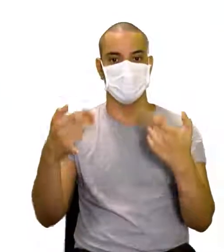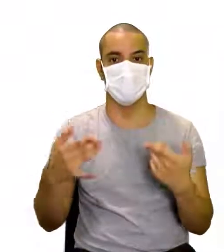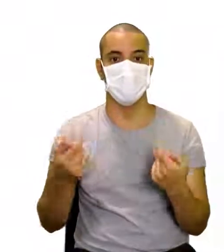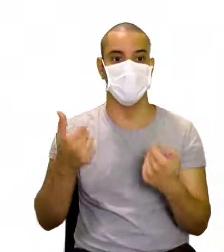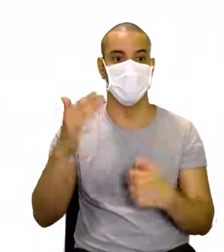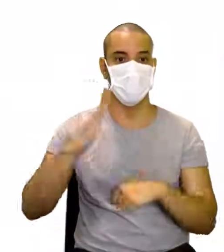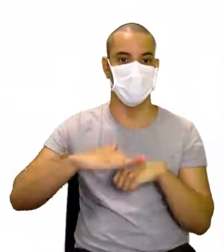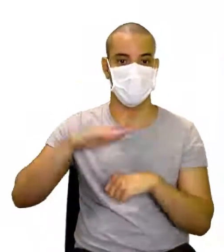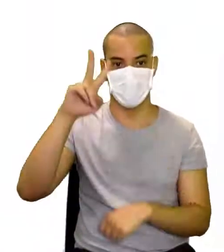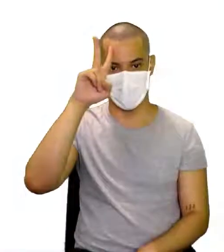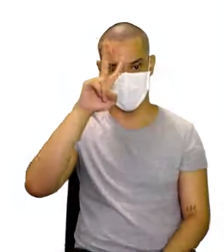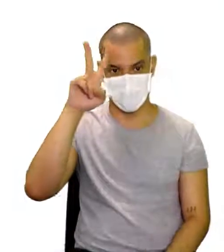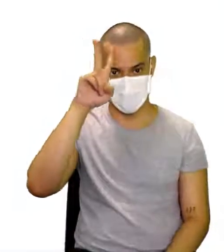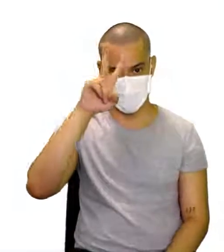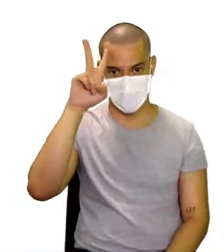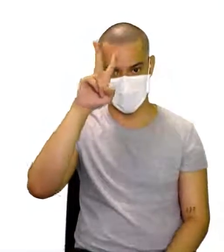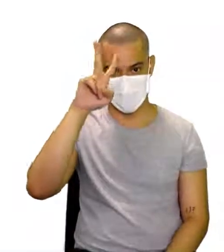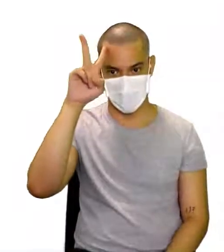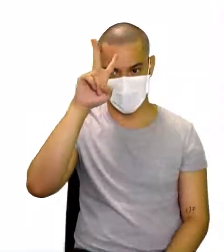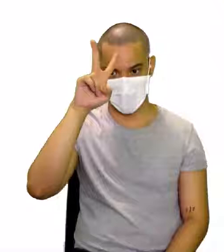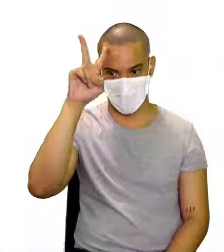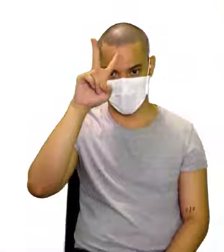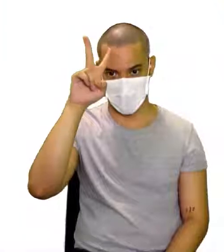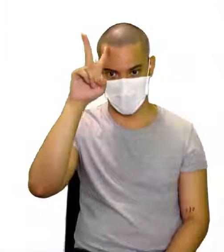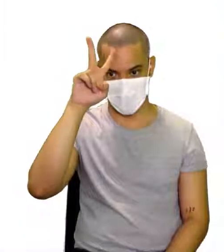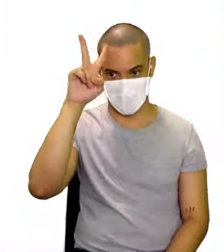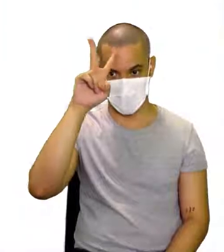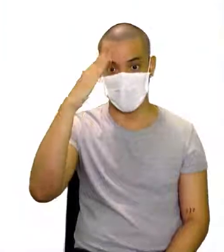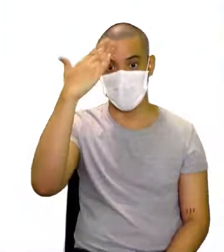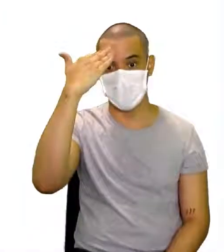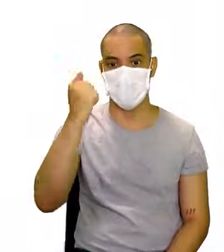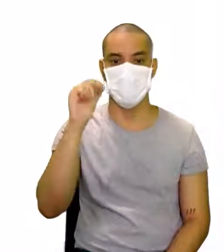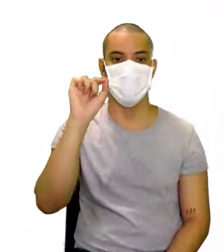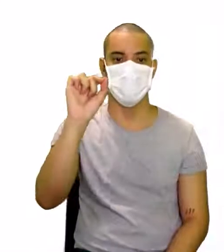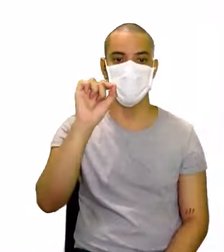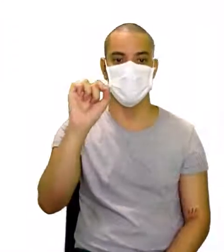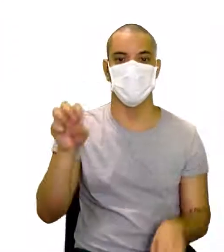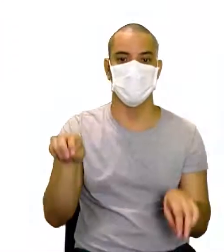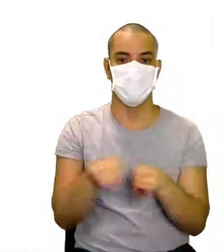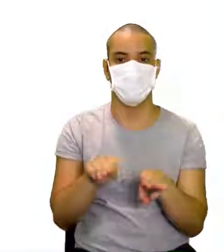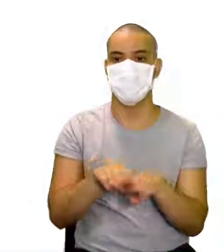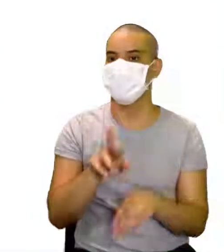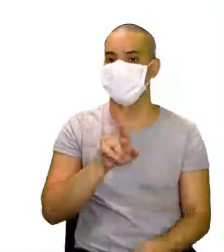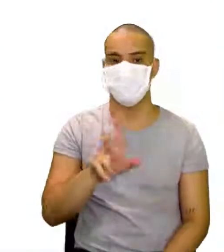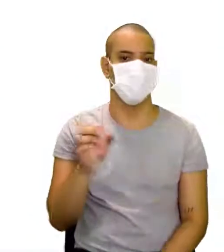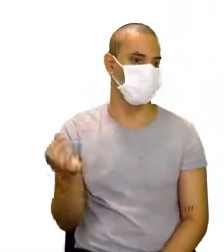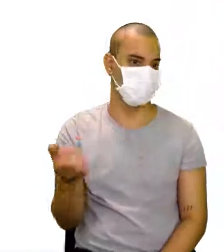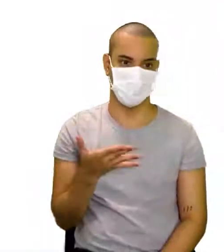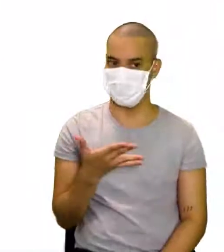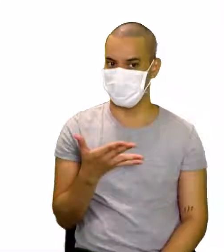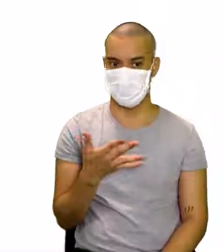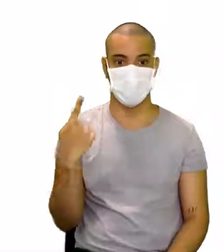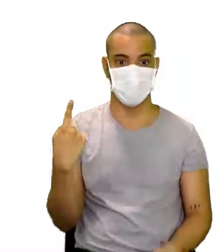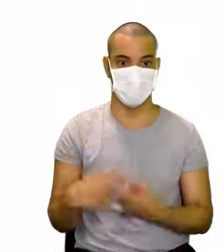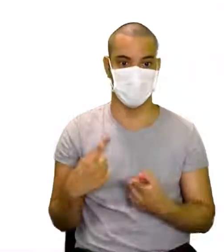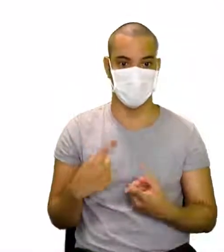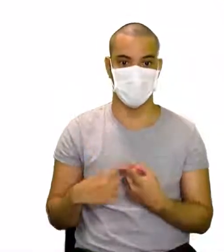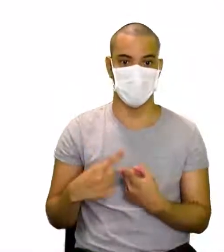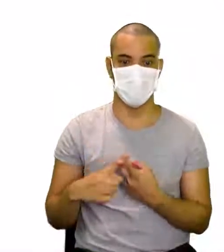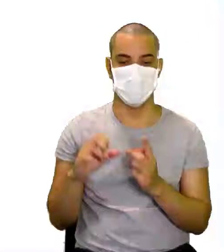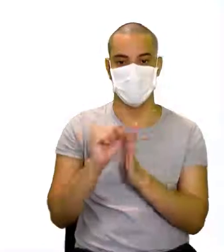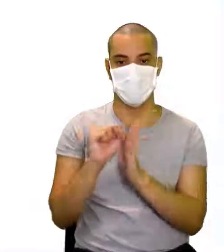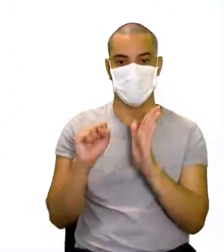de história. Vamos lá, pessoal. Sabe-se que o magnetismo não é algo novo, uma vez que